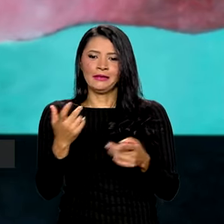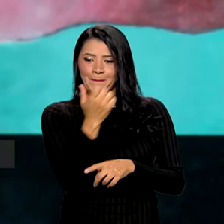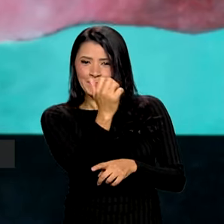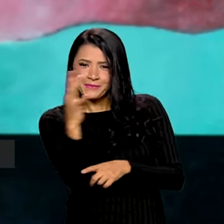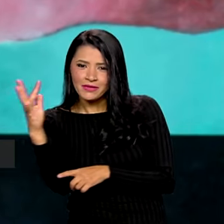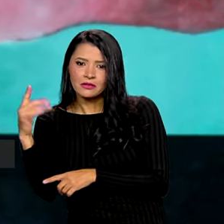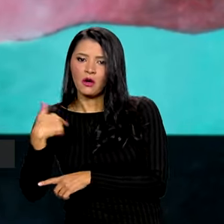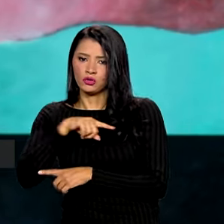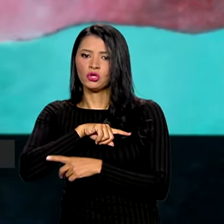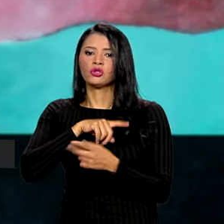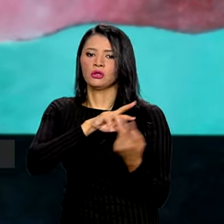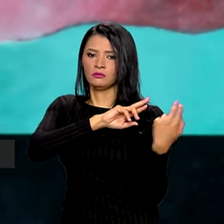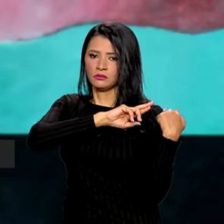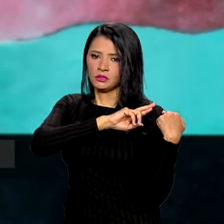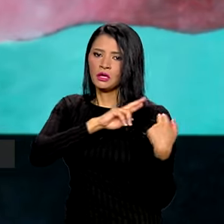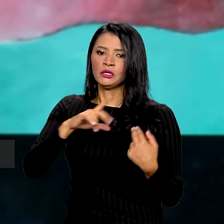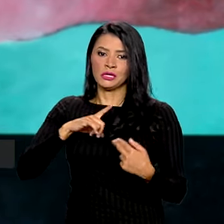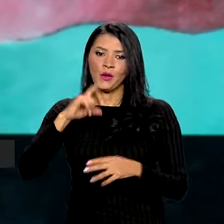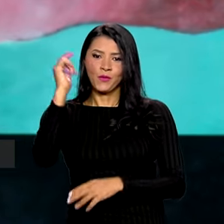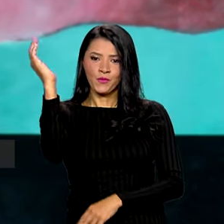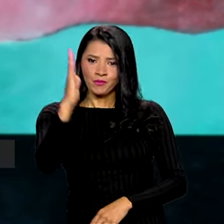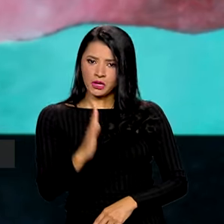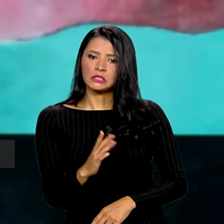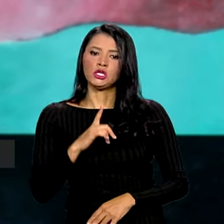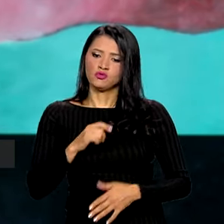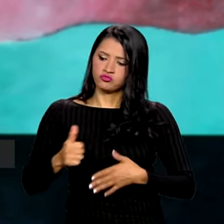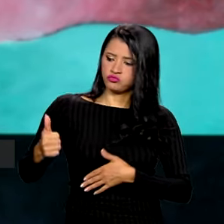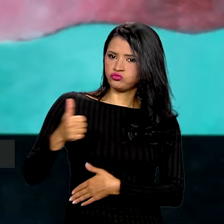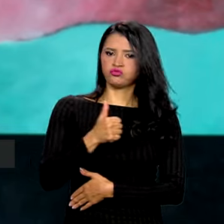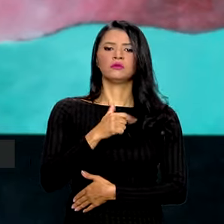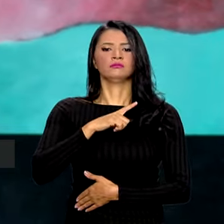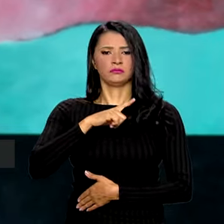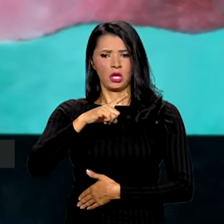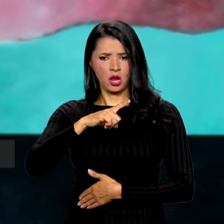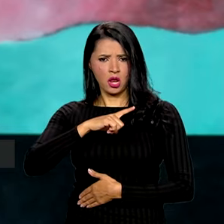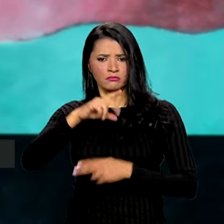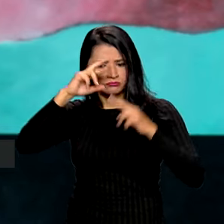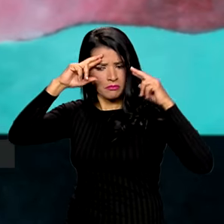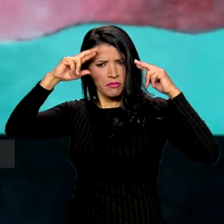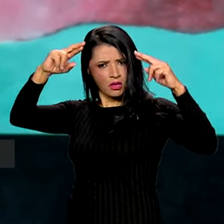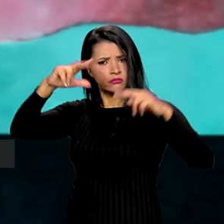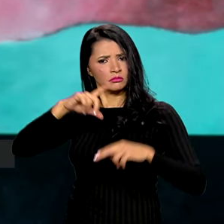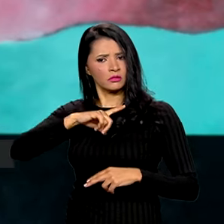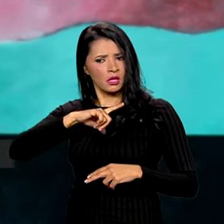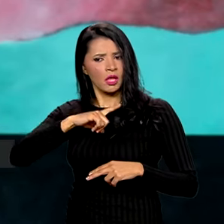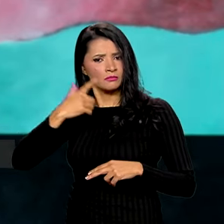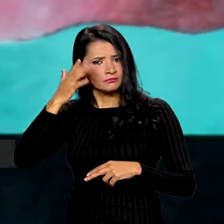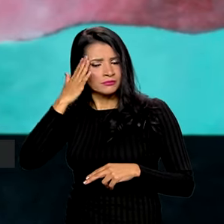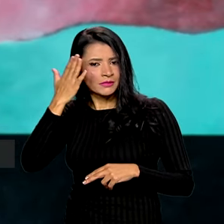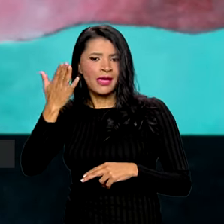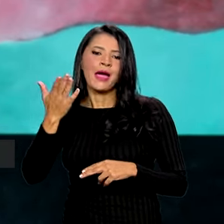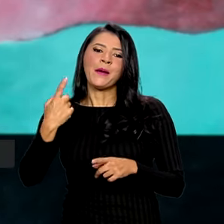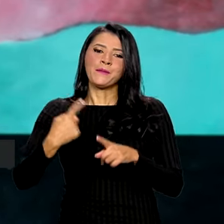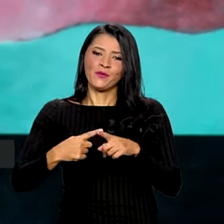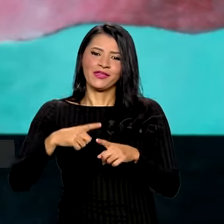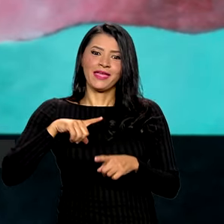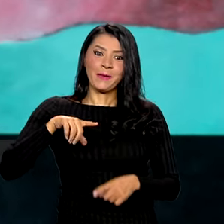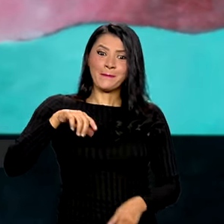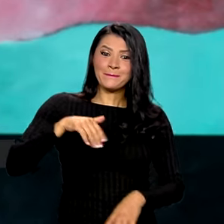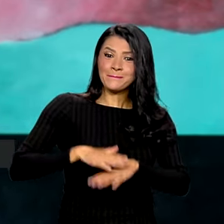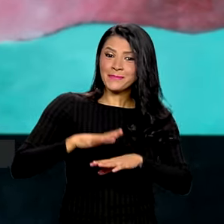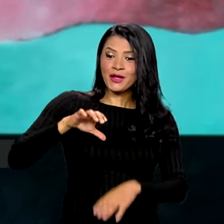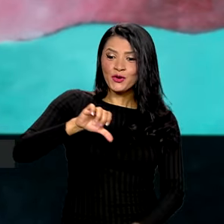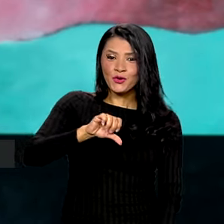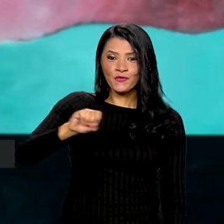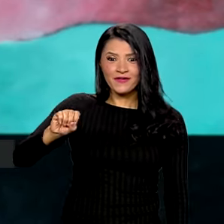ambientais, o Brasil entra com muita autoridade, porque nós temos mais de 90% da nossa